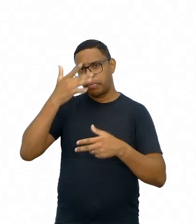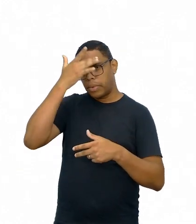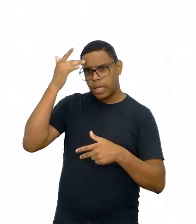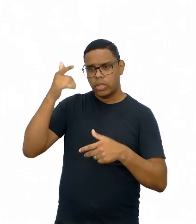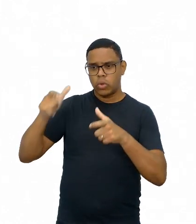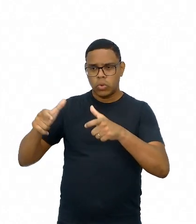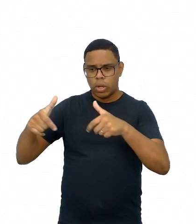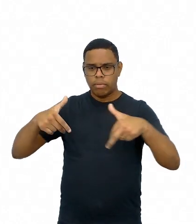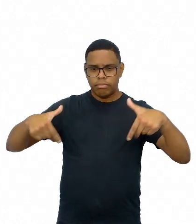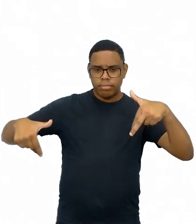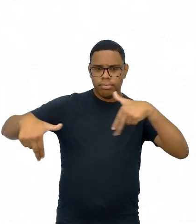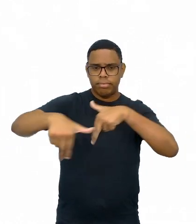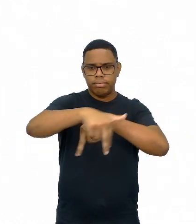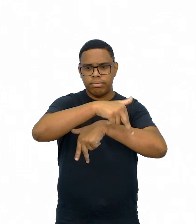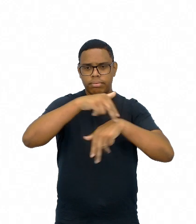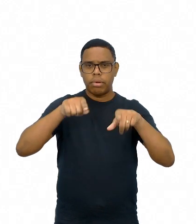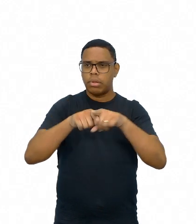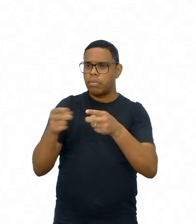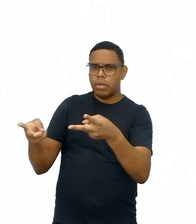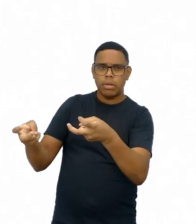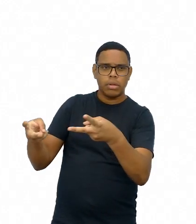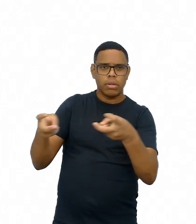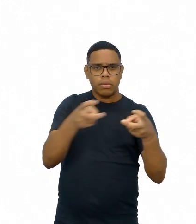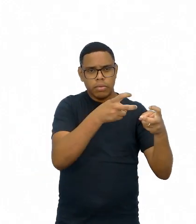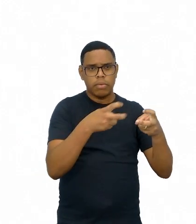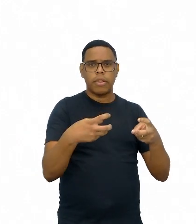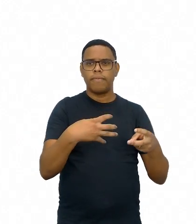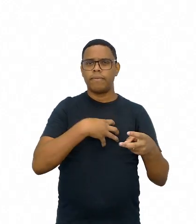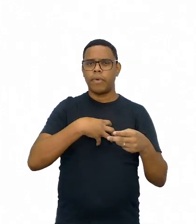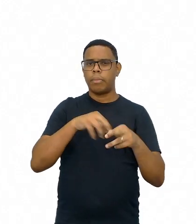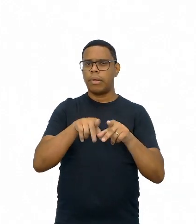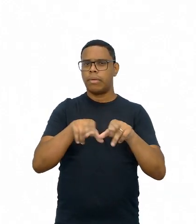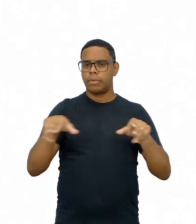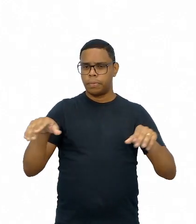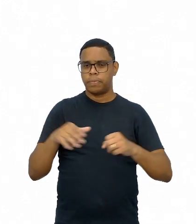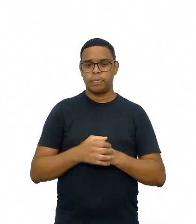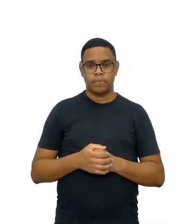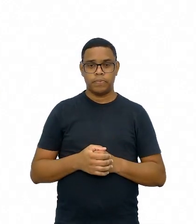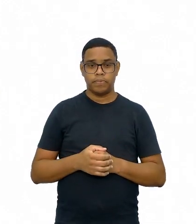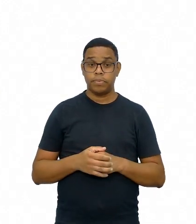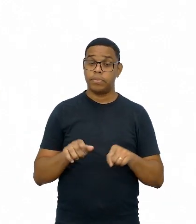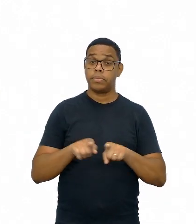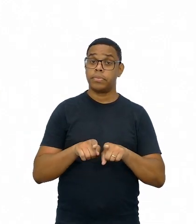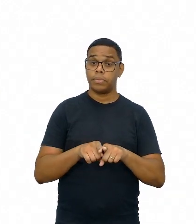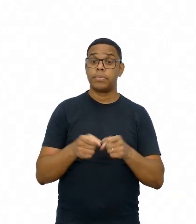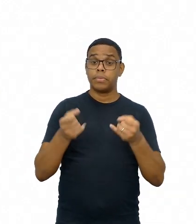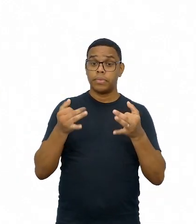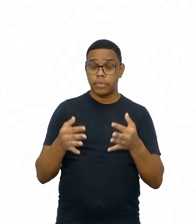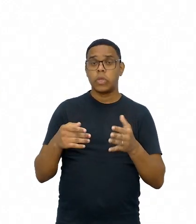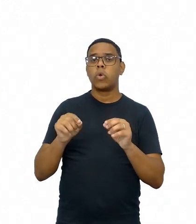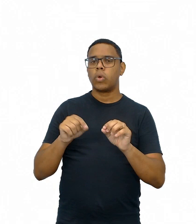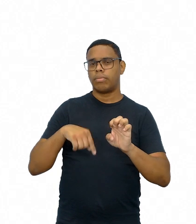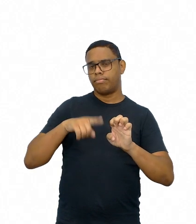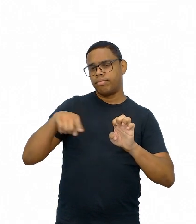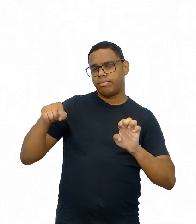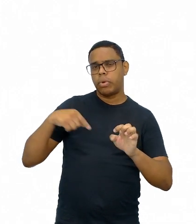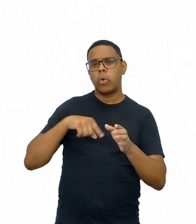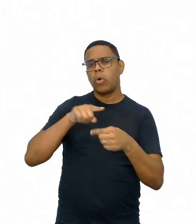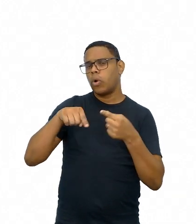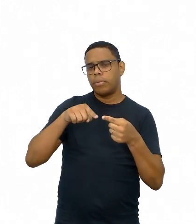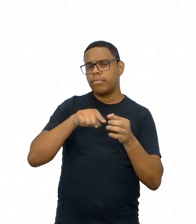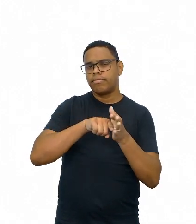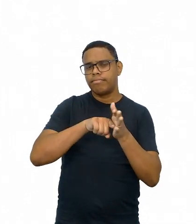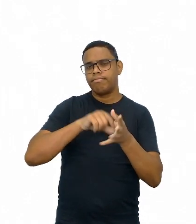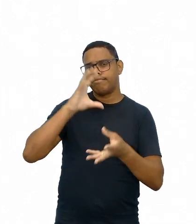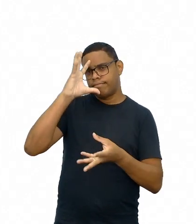no espaço, quanto a observação das formas. Ainda tratamos do pensamento estatístico, buscando